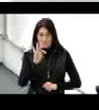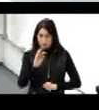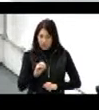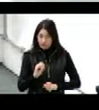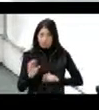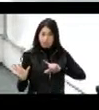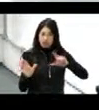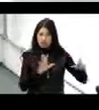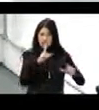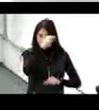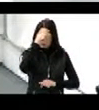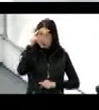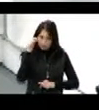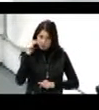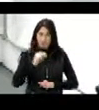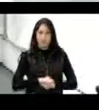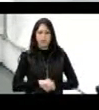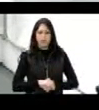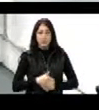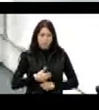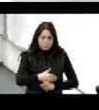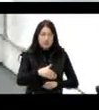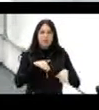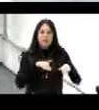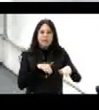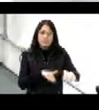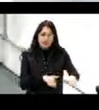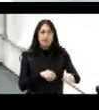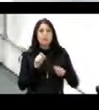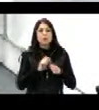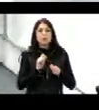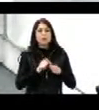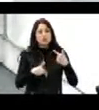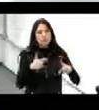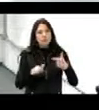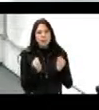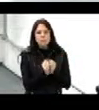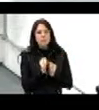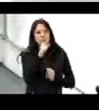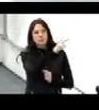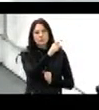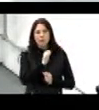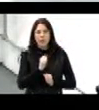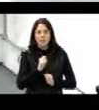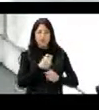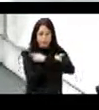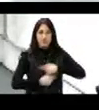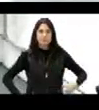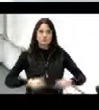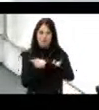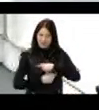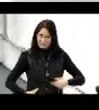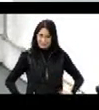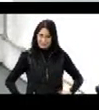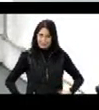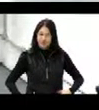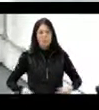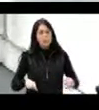E em setembro a gente trabalha, então, agora com a Guarda Municipal de Trânsito também, além de